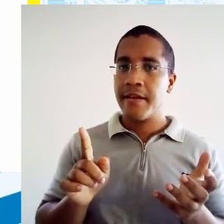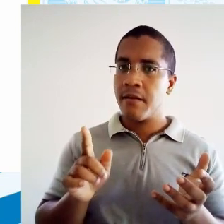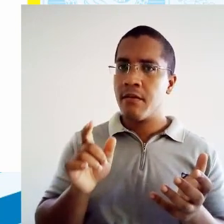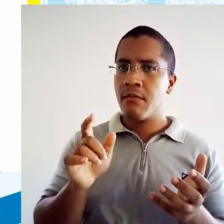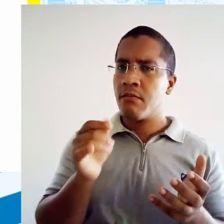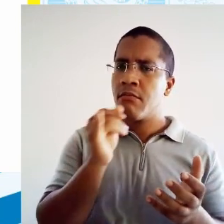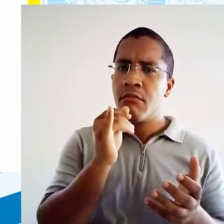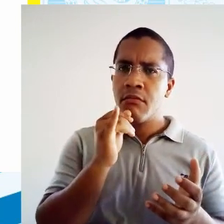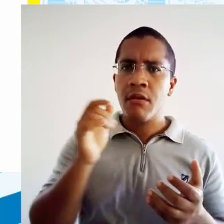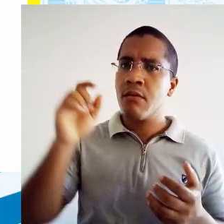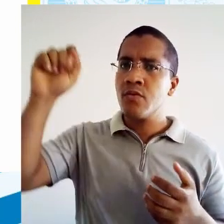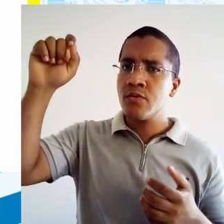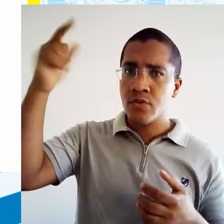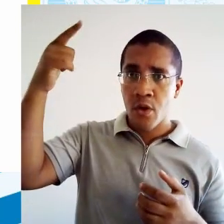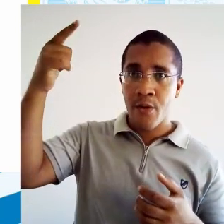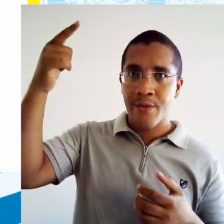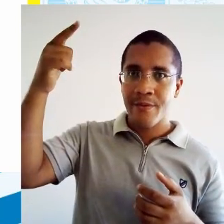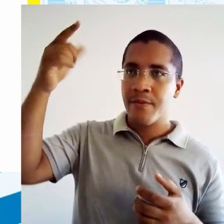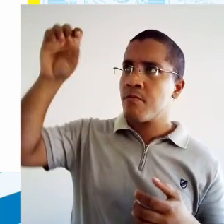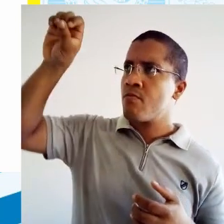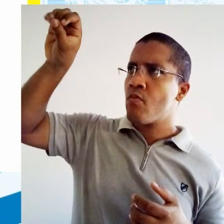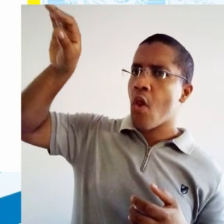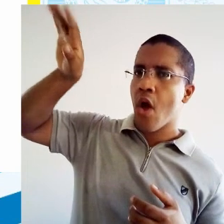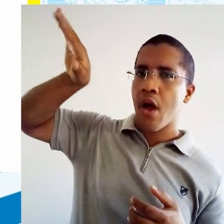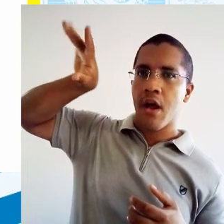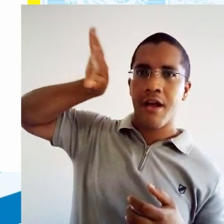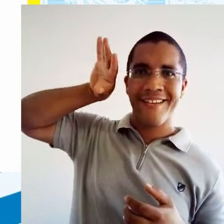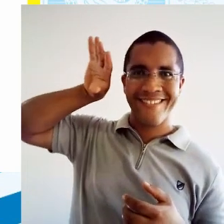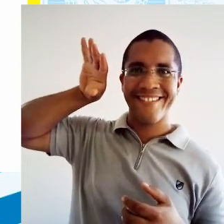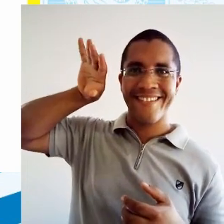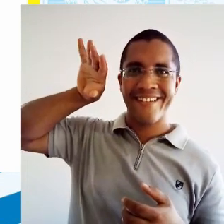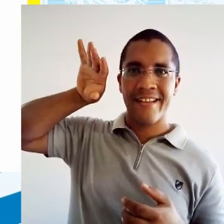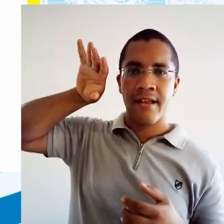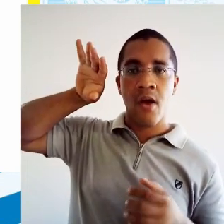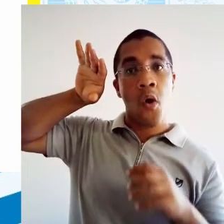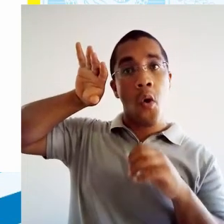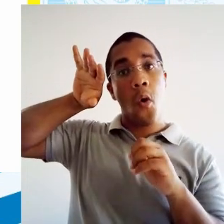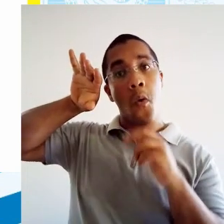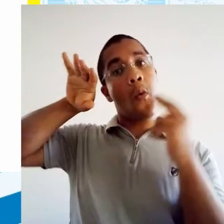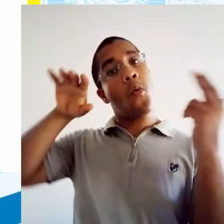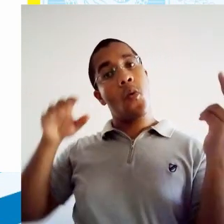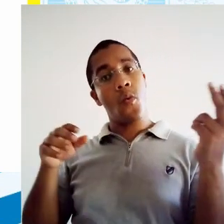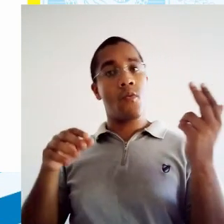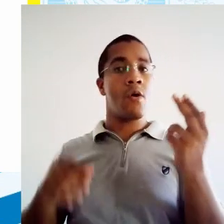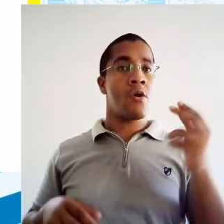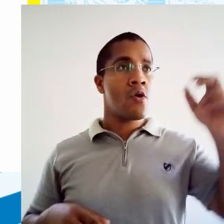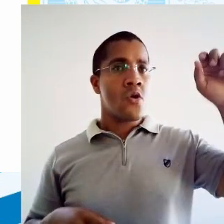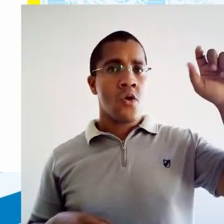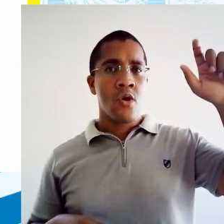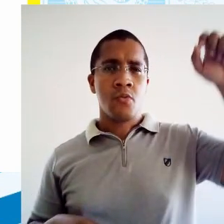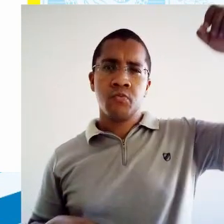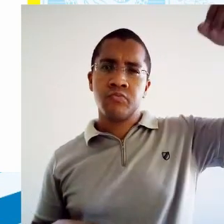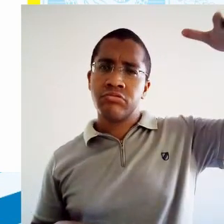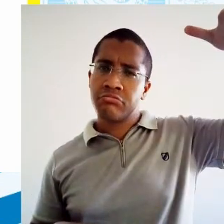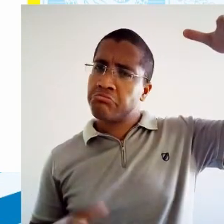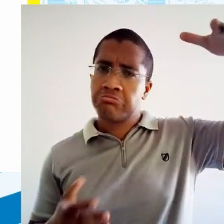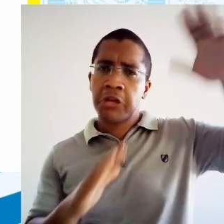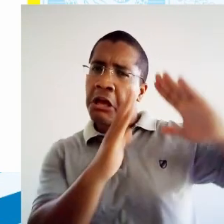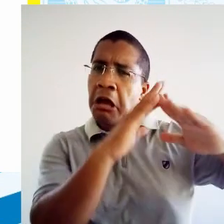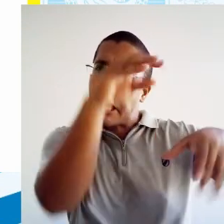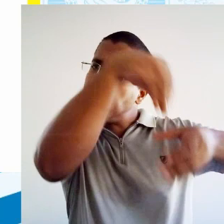no caso, se falando aí da luz do sol, né? Seja proveniente do sol ou